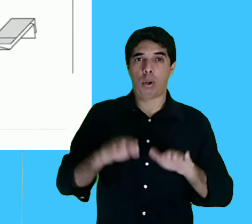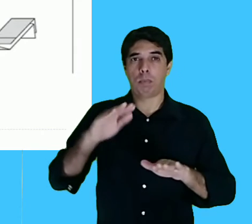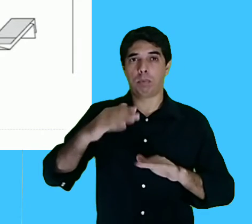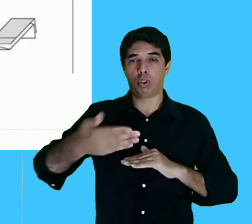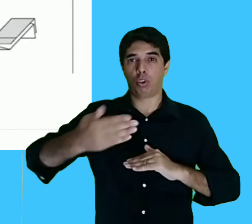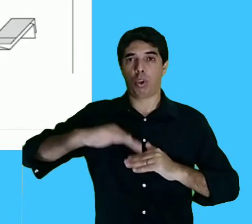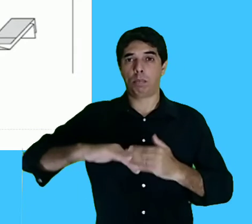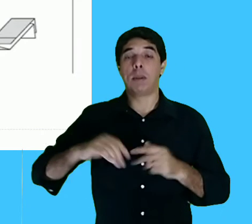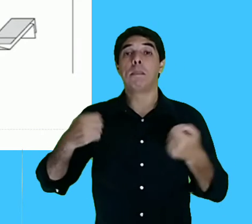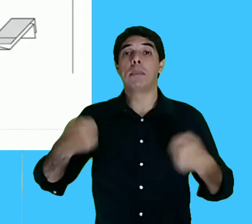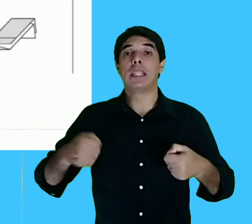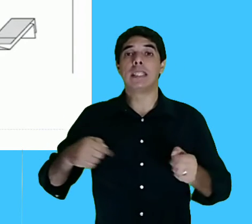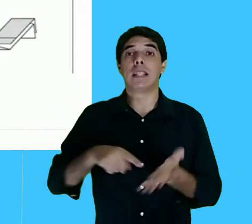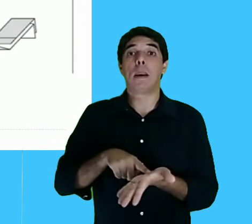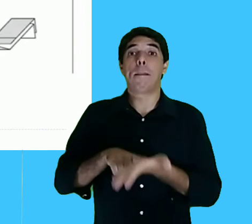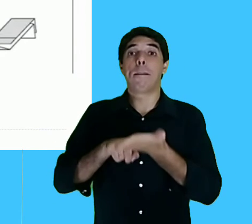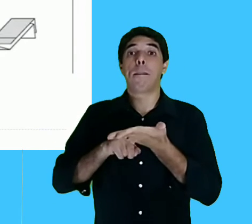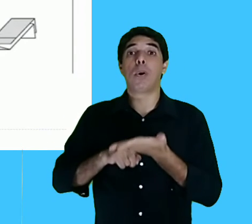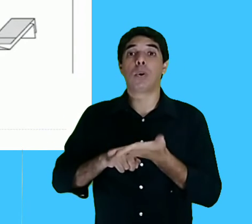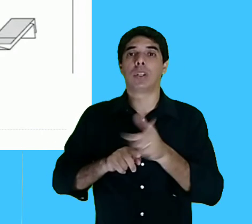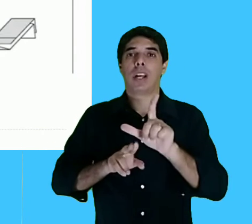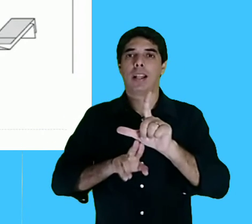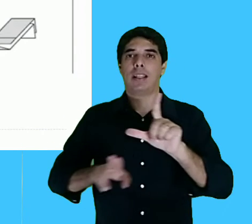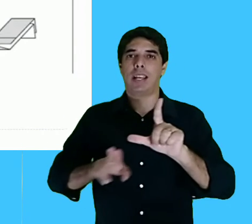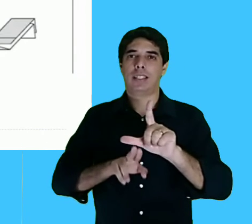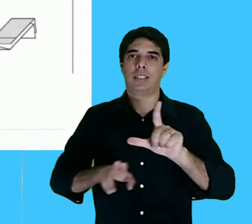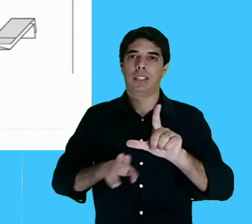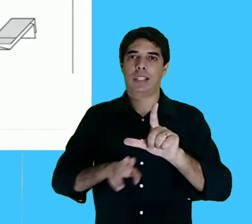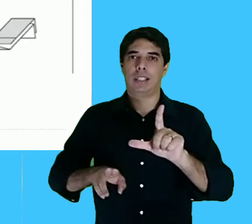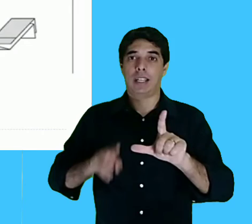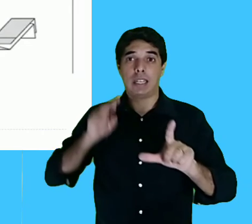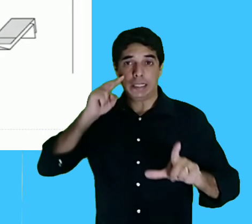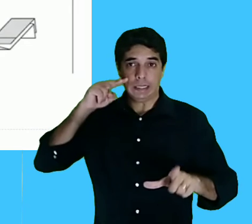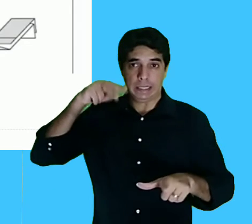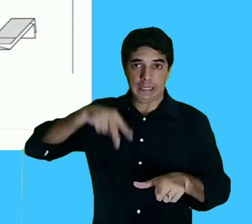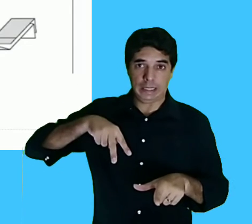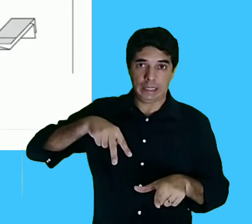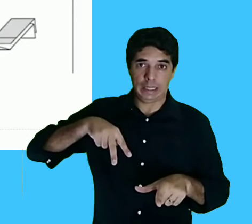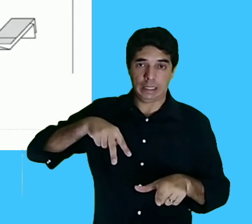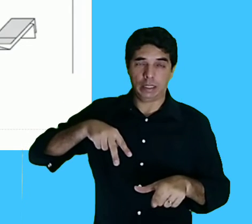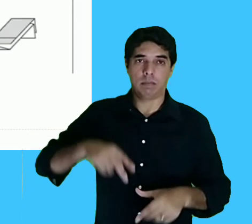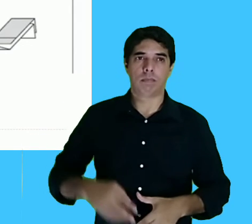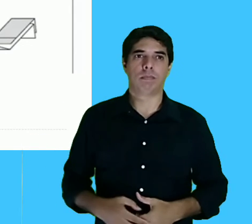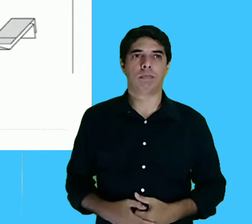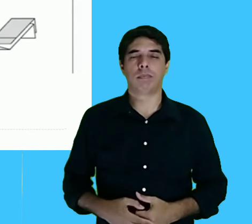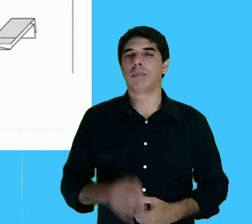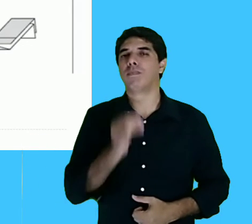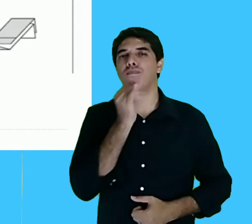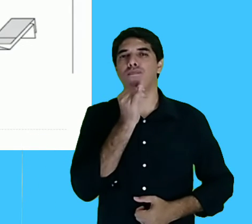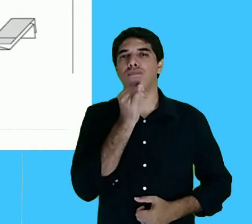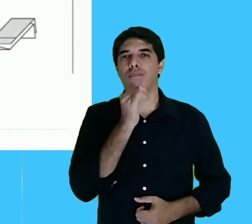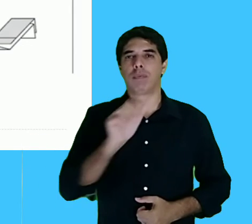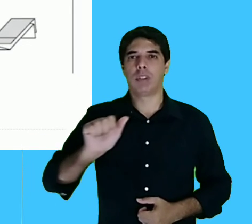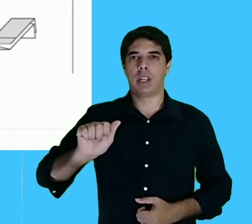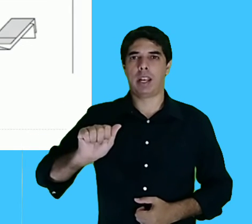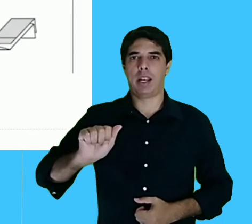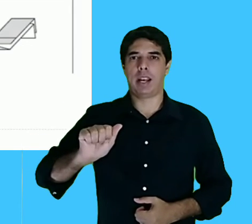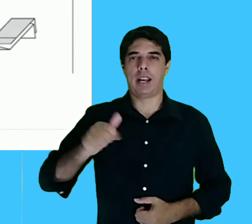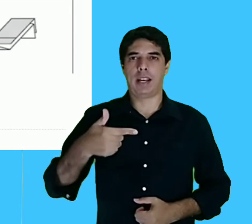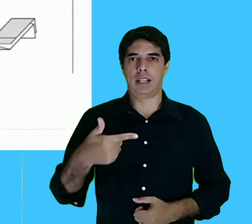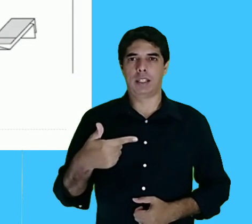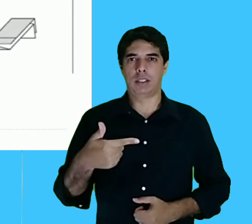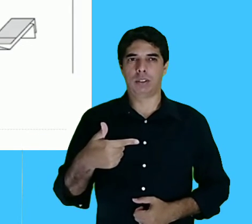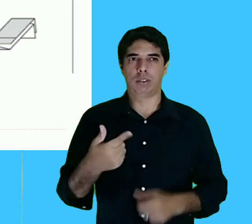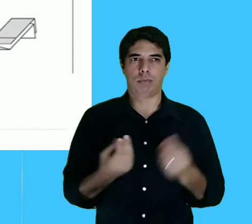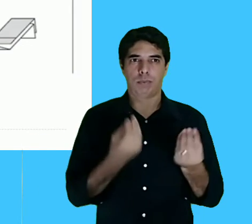desenho ela fique visível em cima. Os dobramentos. Aqui eu trouxe um exemplo da folha A2, o